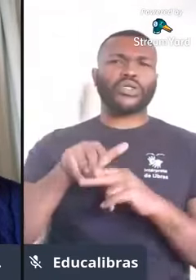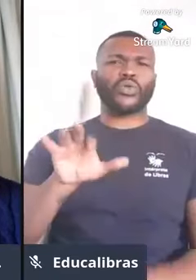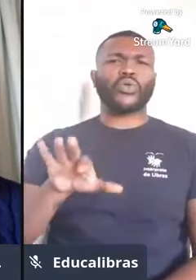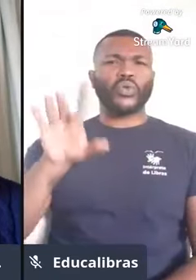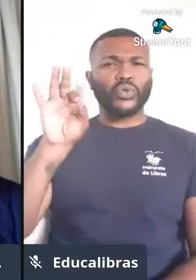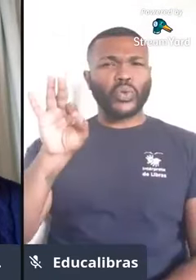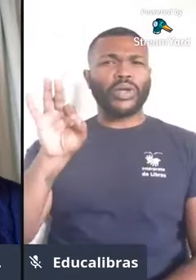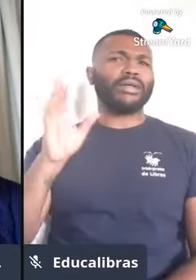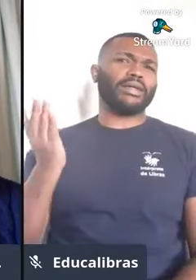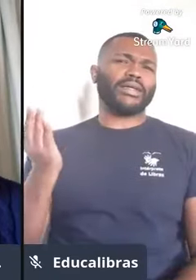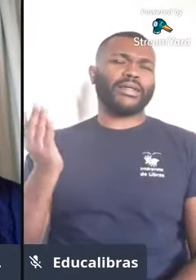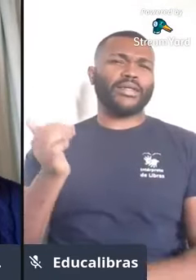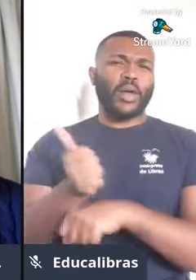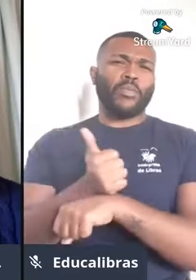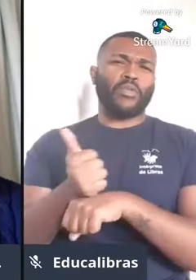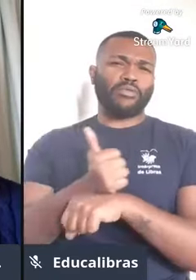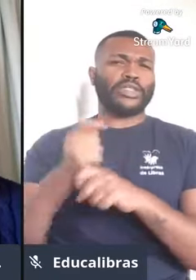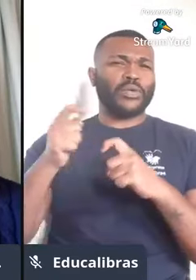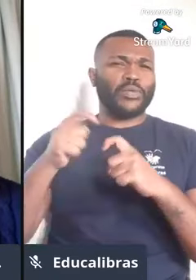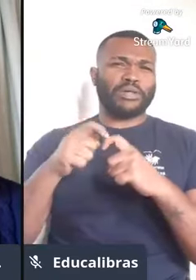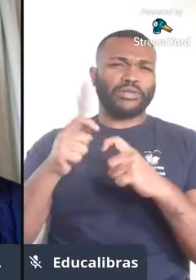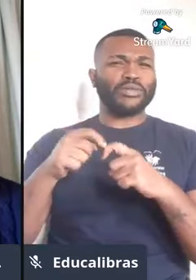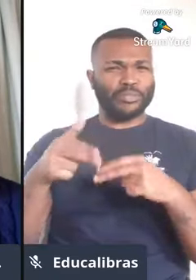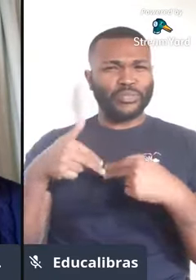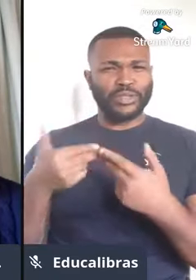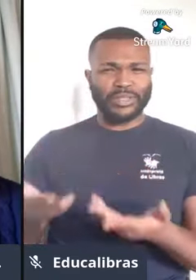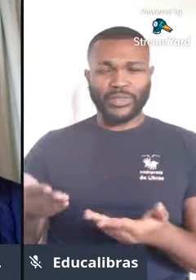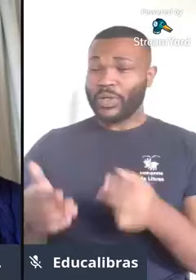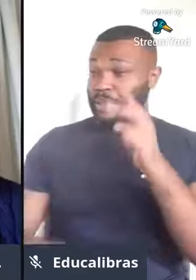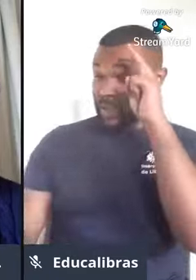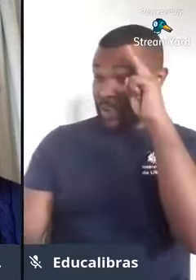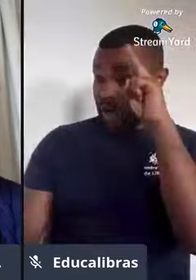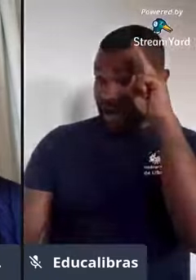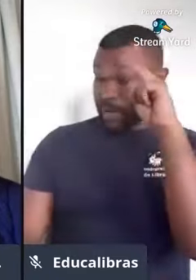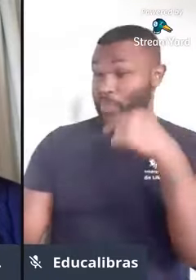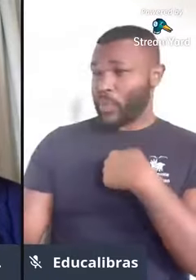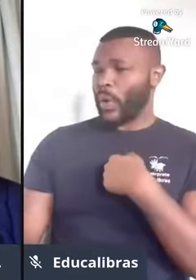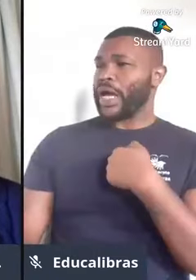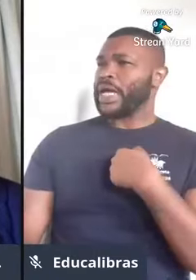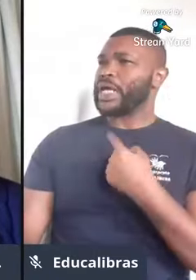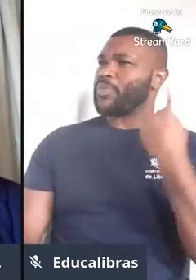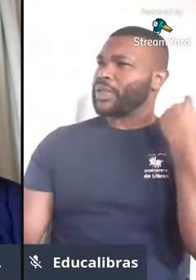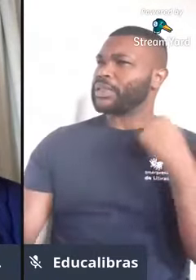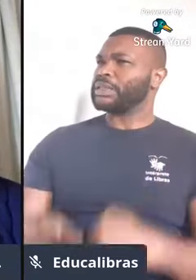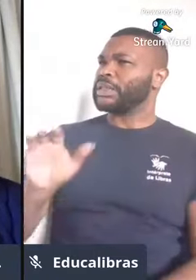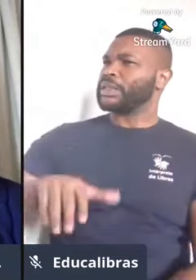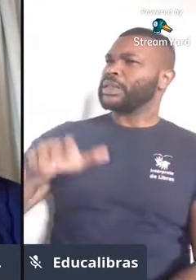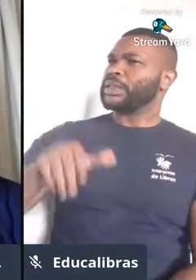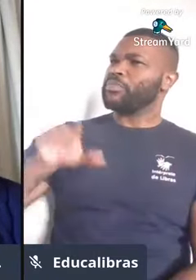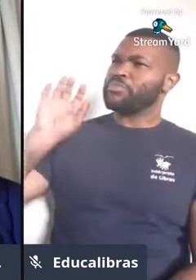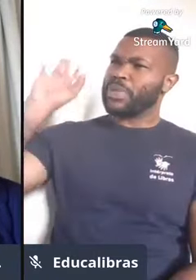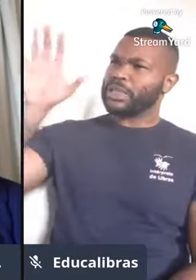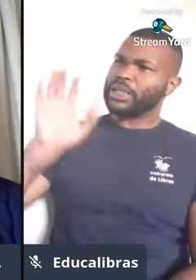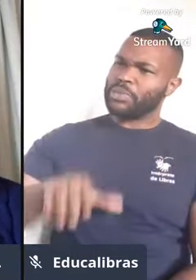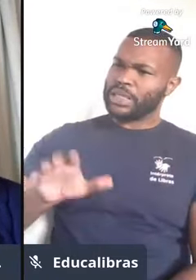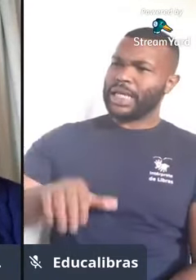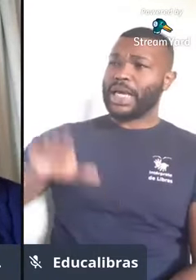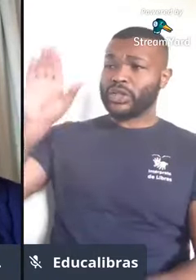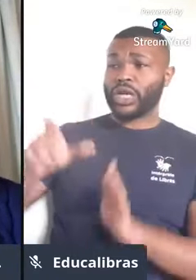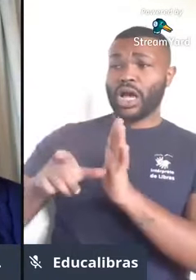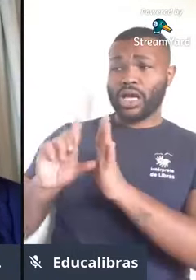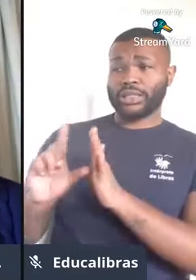time. Sim, porque eu lembro disso. Eu joguei basquete a vida inteira antes de ter quebrado o pescoço.